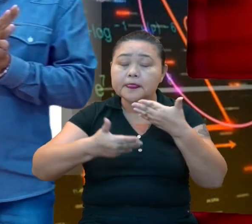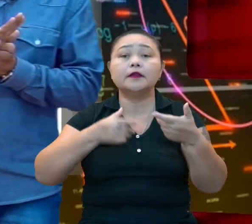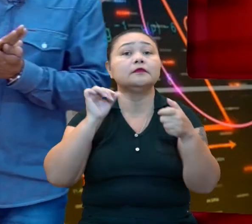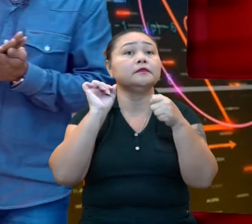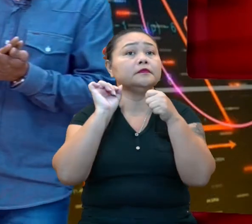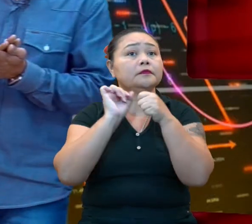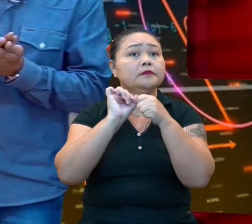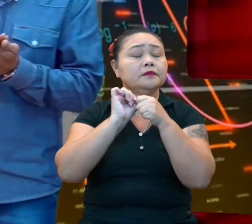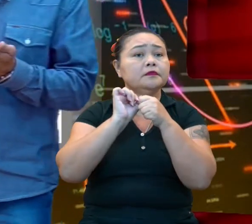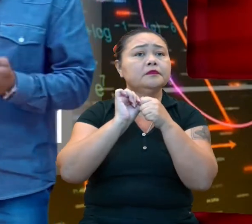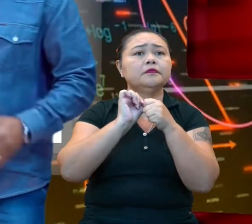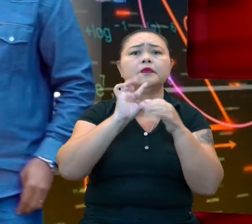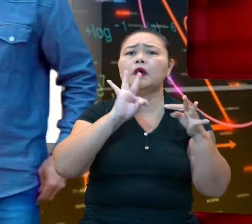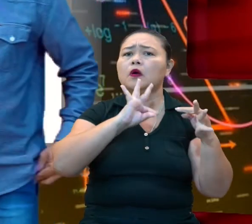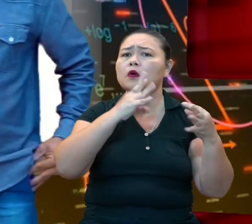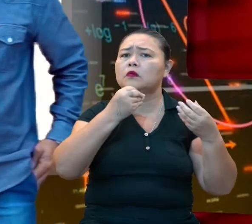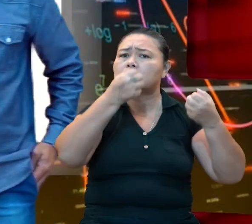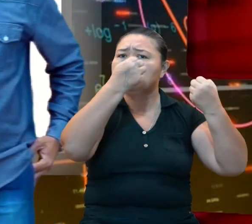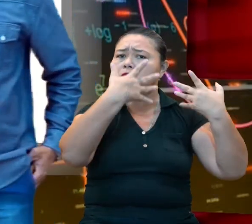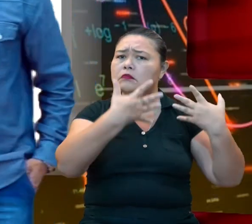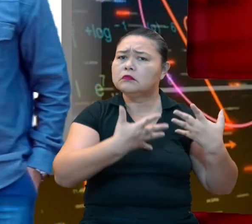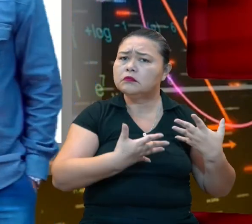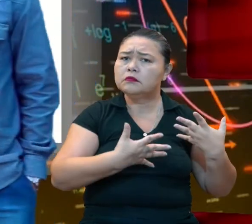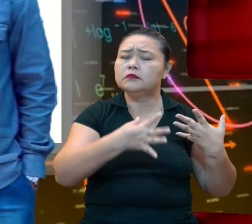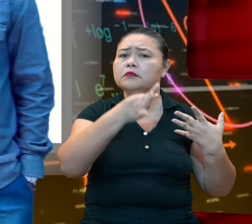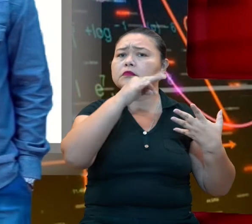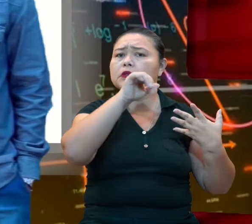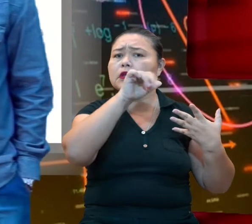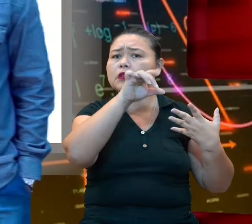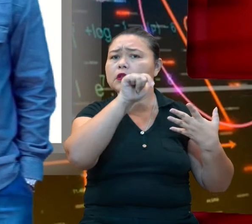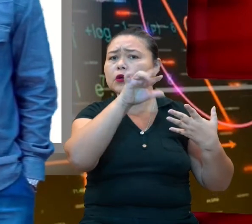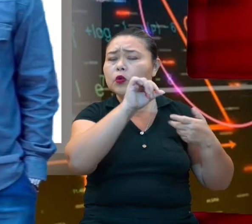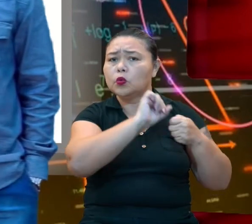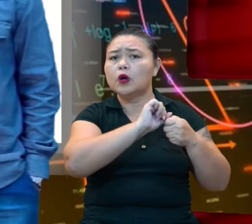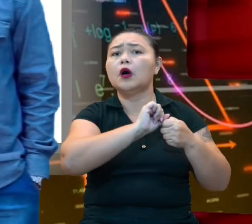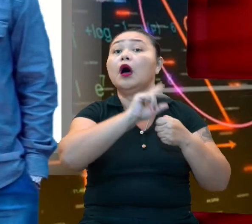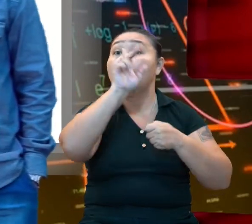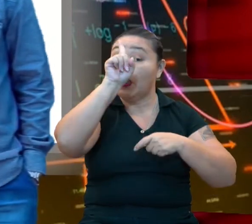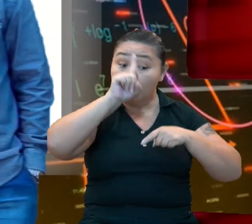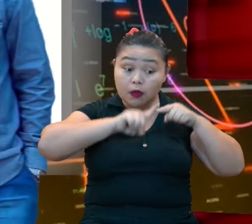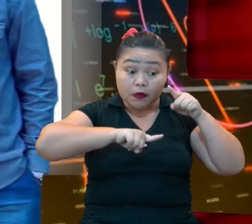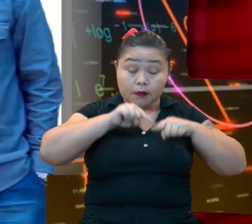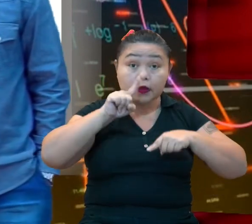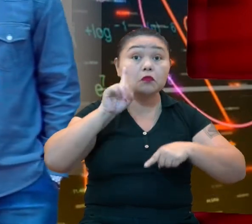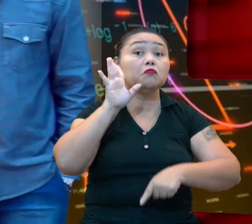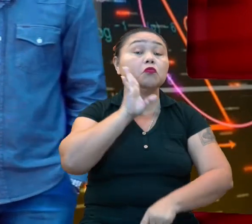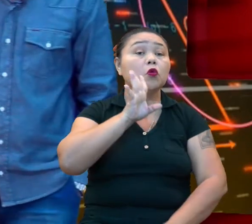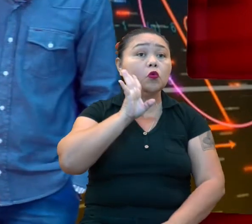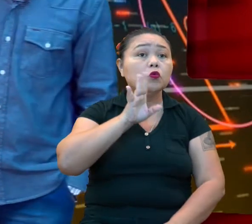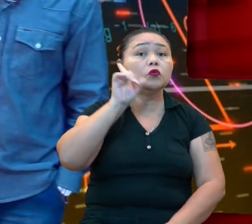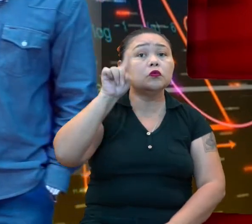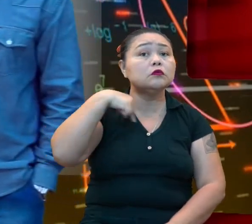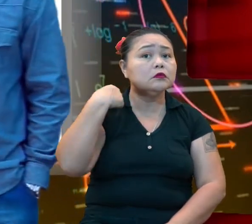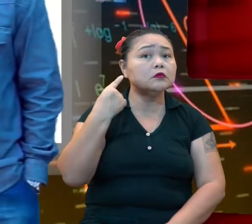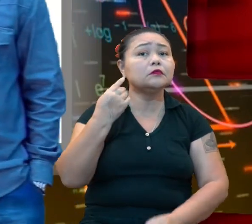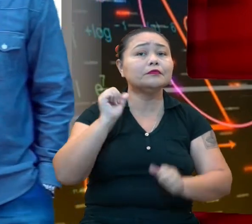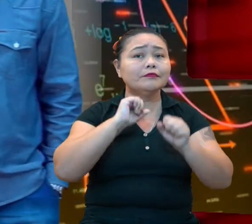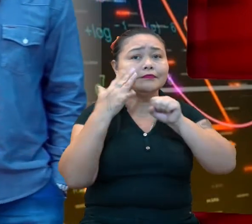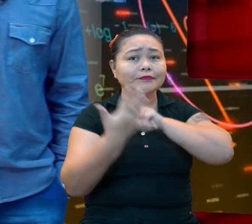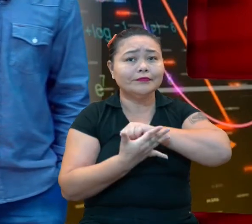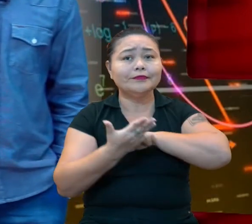aí toda uma explicação sobre o teodolito, que é um equipamento muito bacana, que na época da pandemia a gente até pensou em pedir para